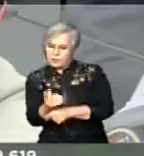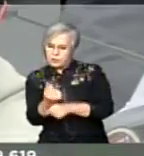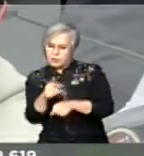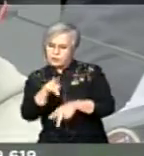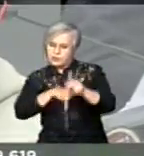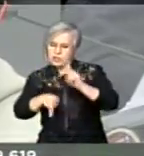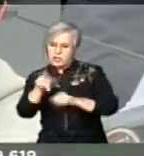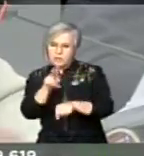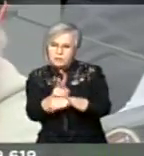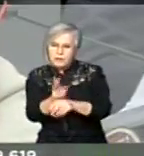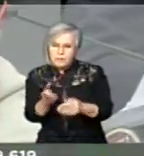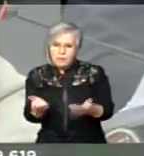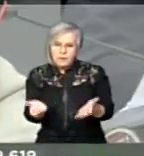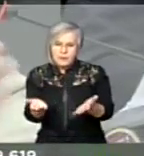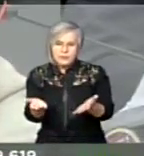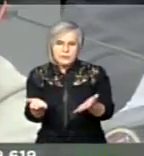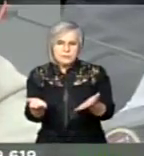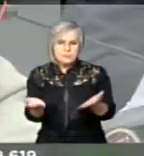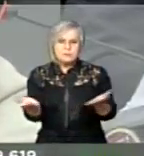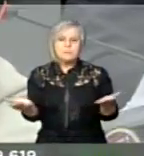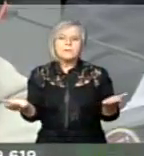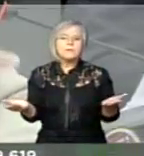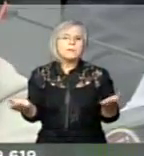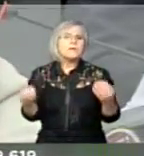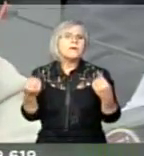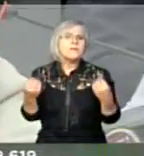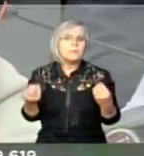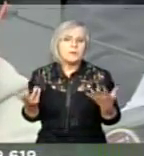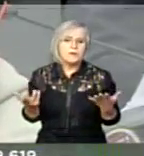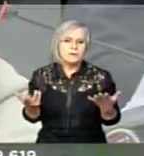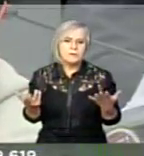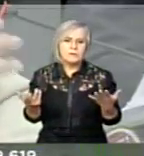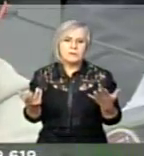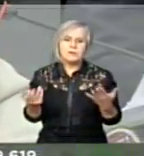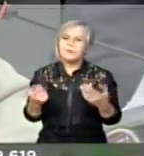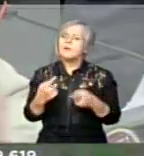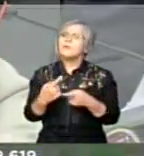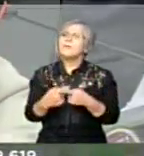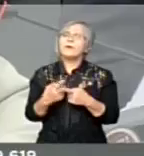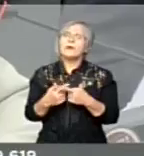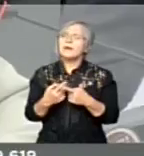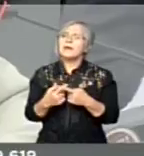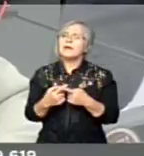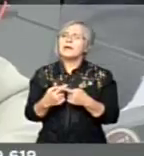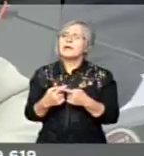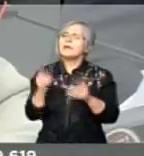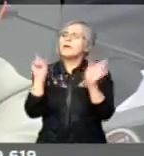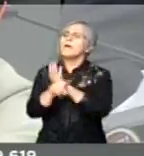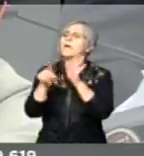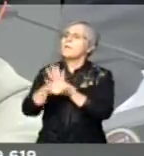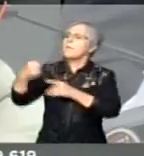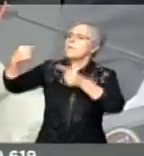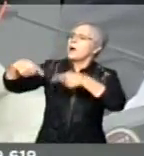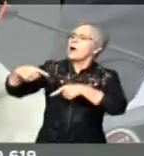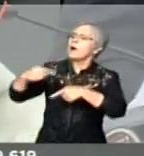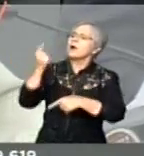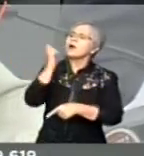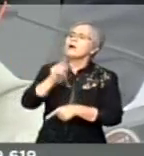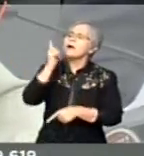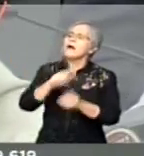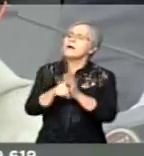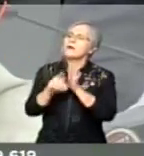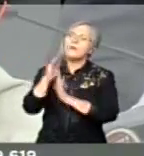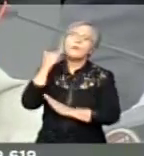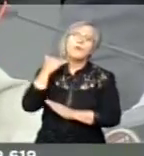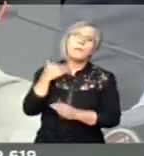da população, por quem não questiona jamais os ganhos dos bancos, dos grandes rentistas, e com o